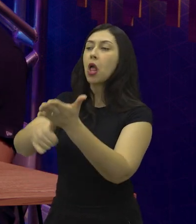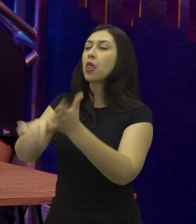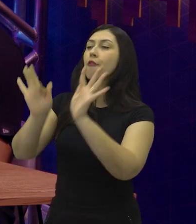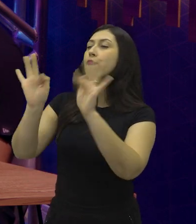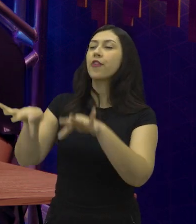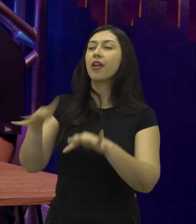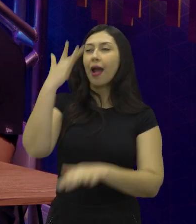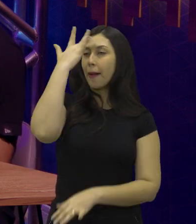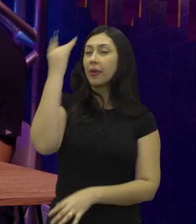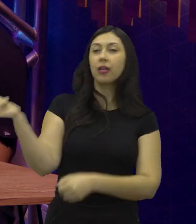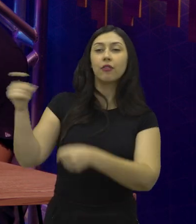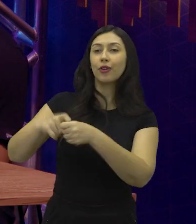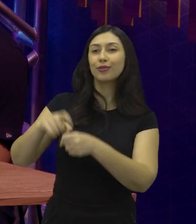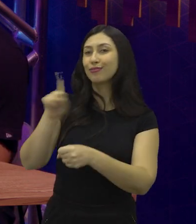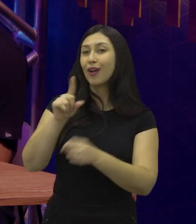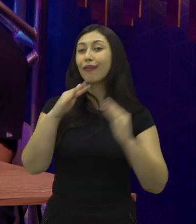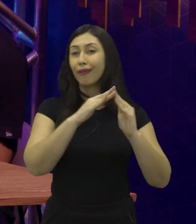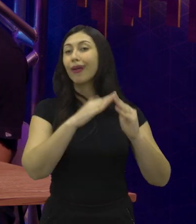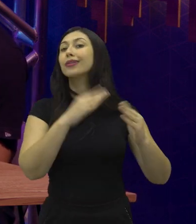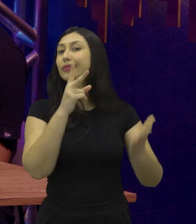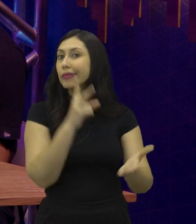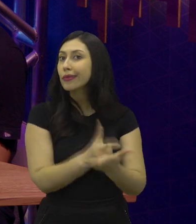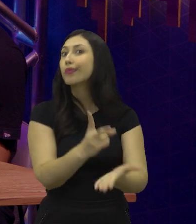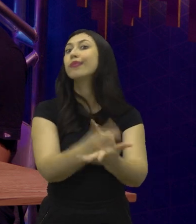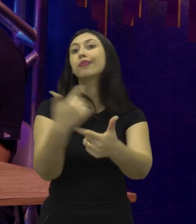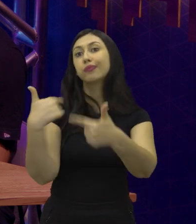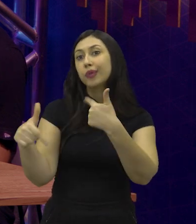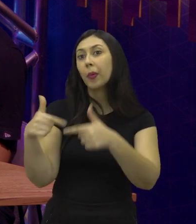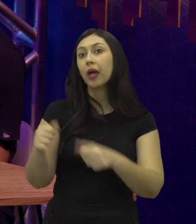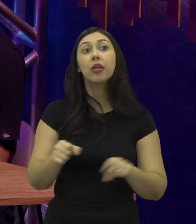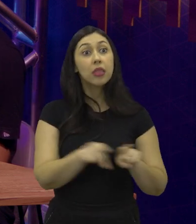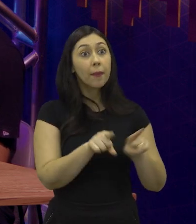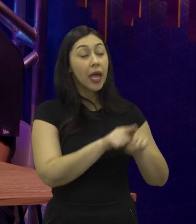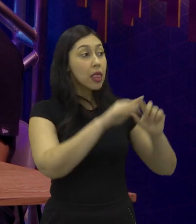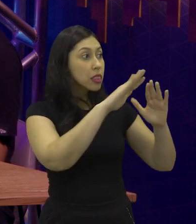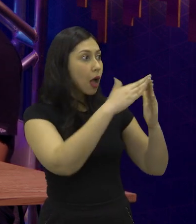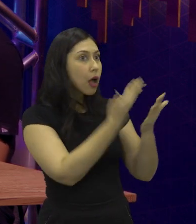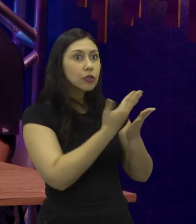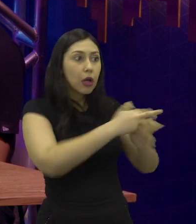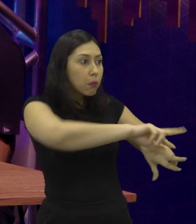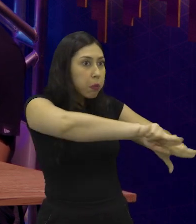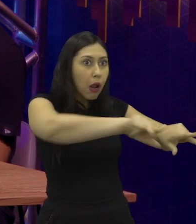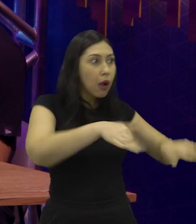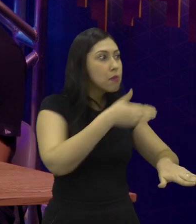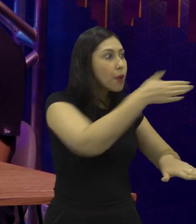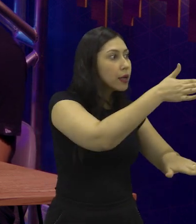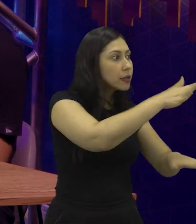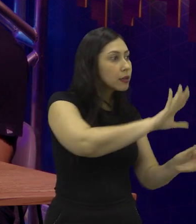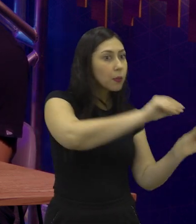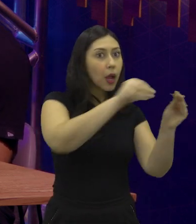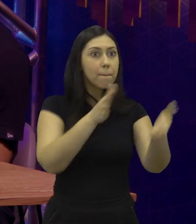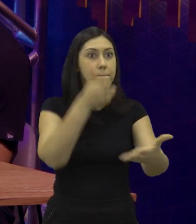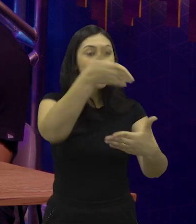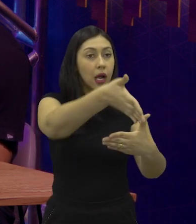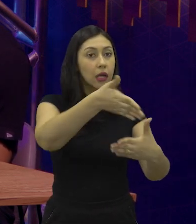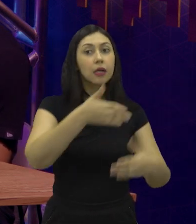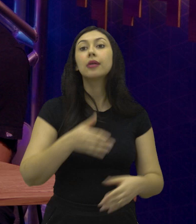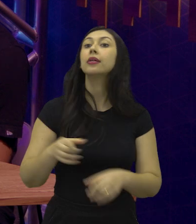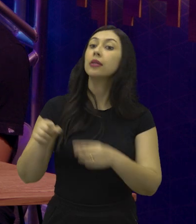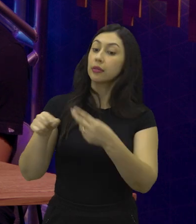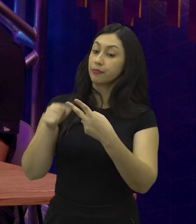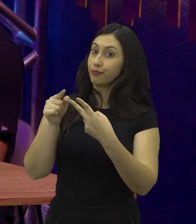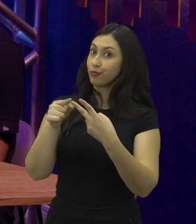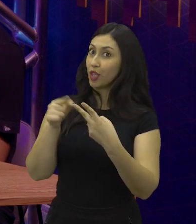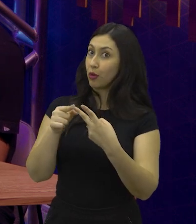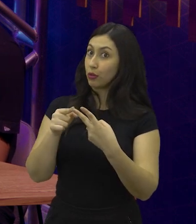Uhum. Tem muito trabalho. Pois é, jornada dupla, tripla, né? É, e o segundo ponto